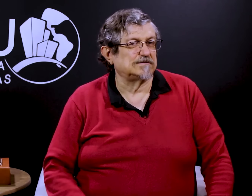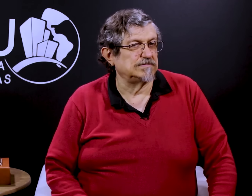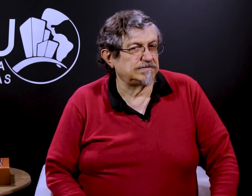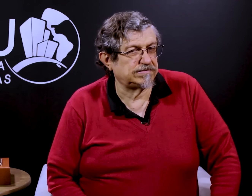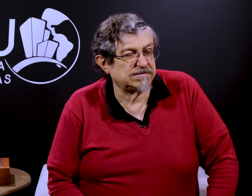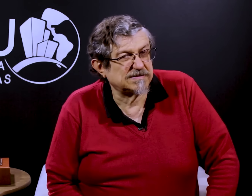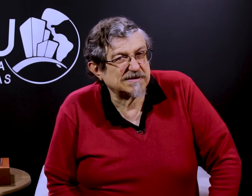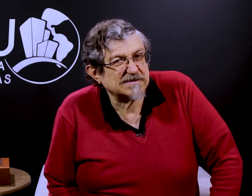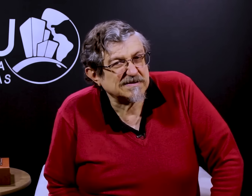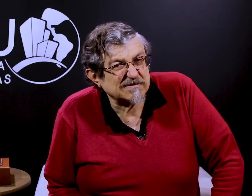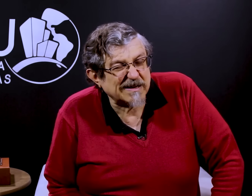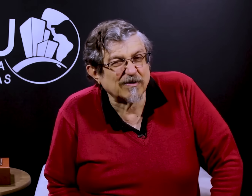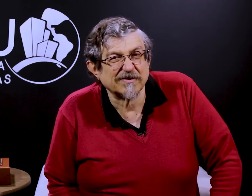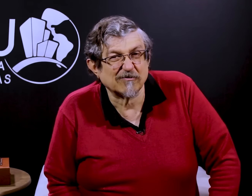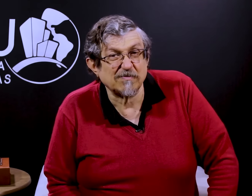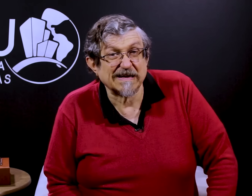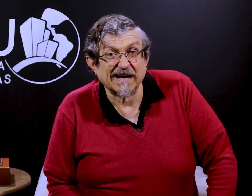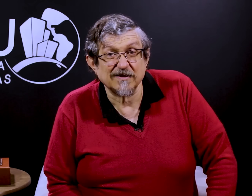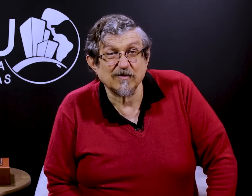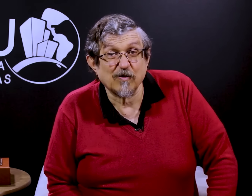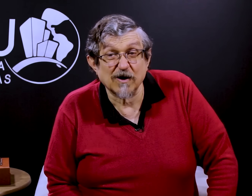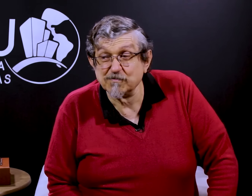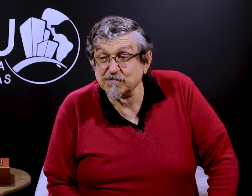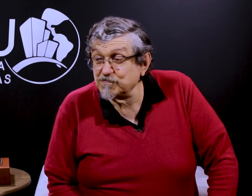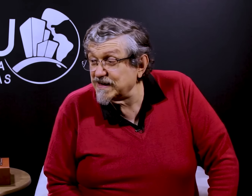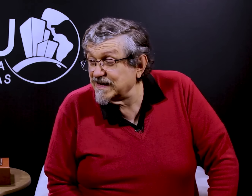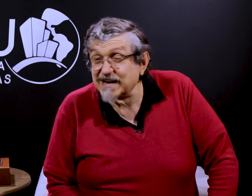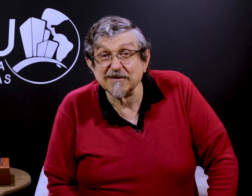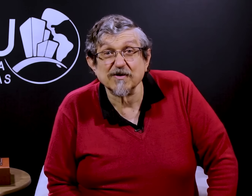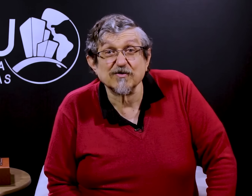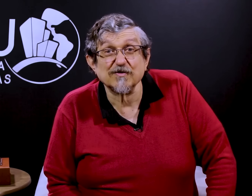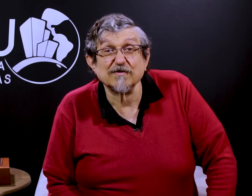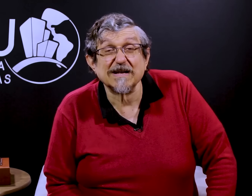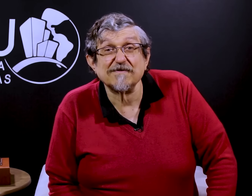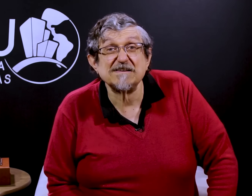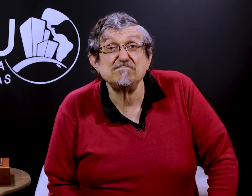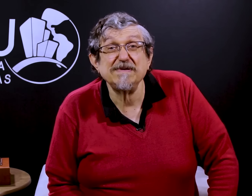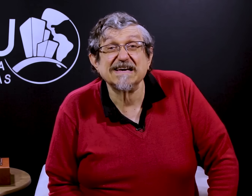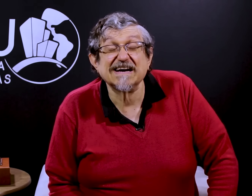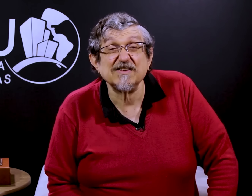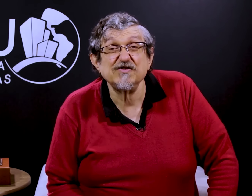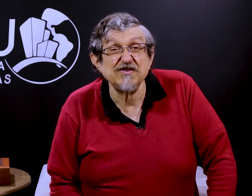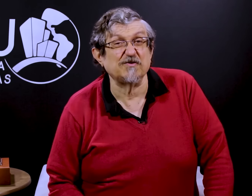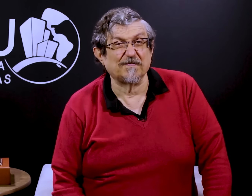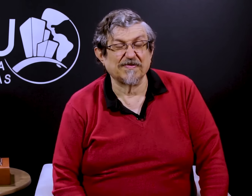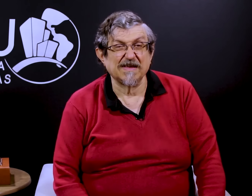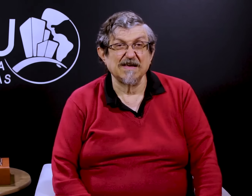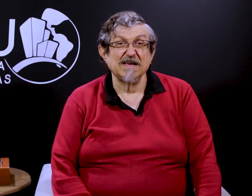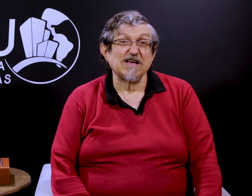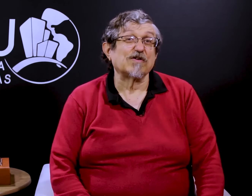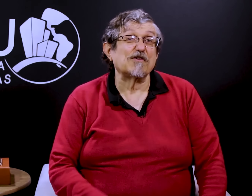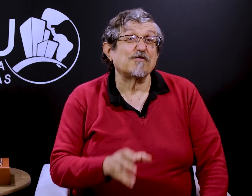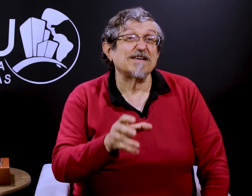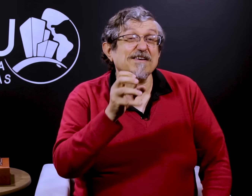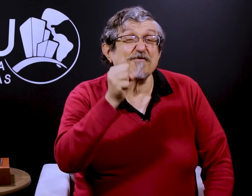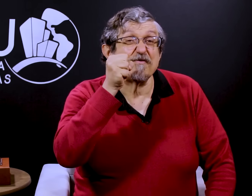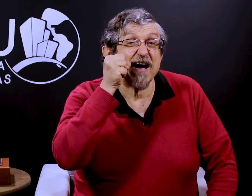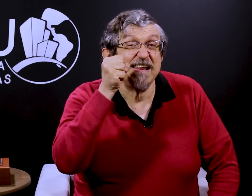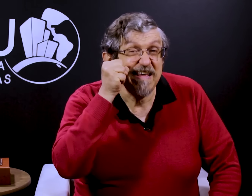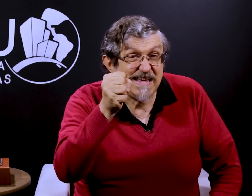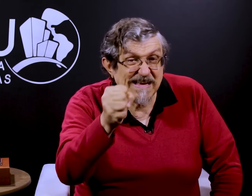dentro Vixi o negócio é complicado eu olho pra cara da pessoa F vontade de fazer picadinha eu quero